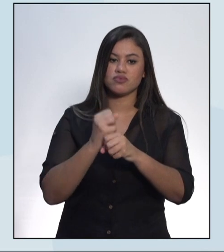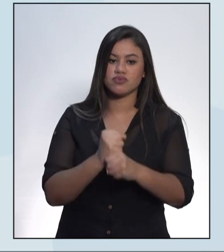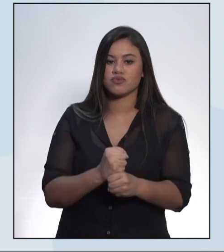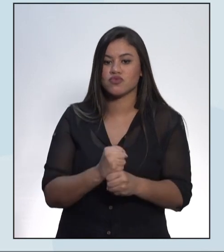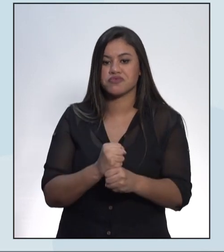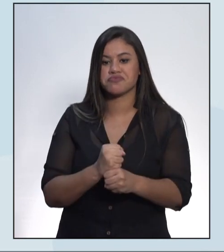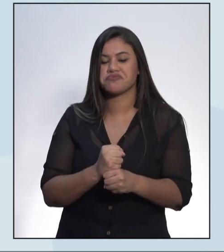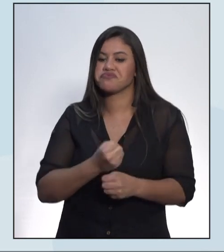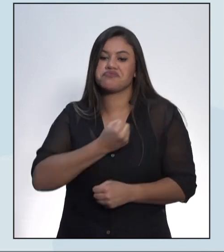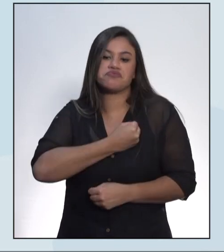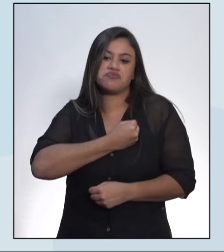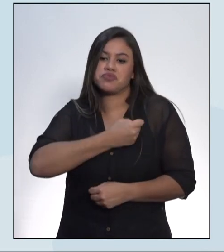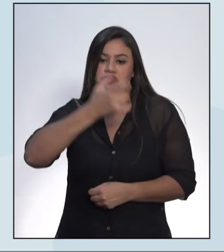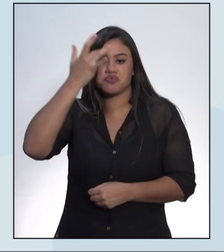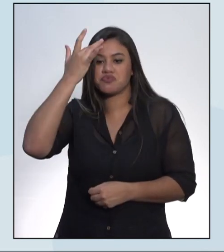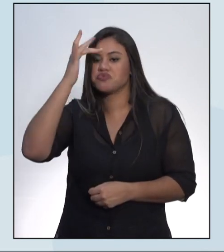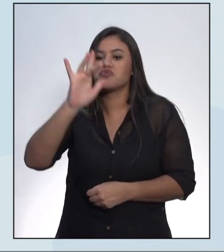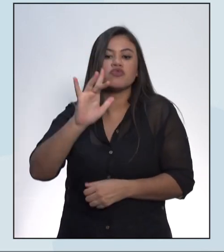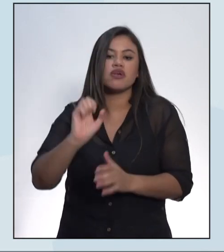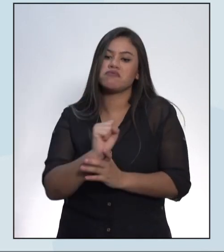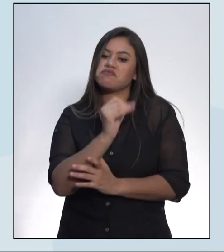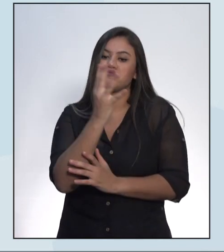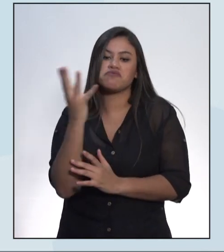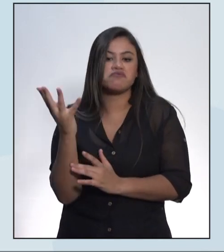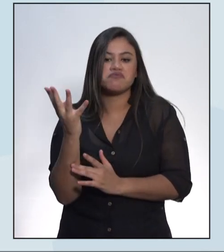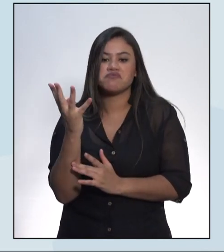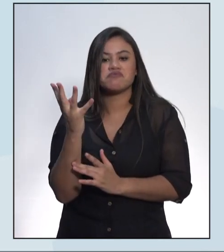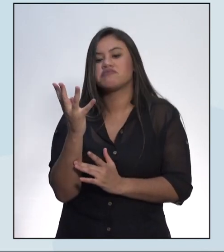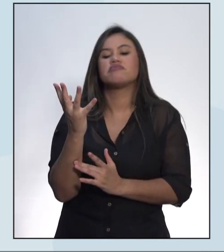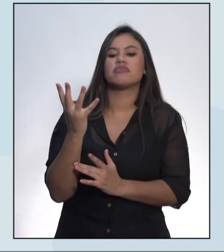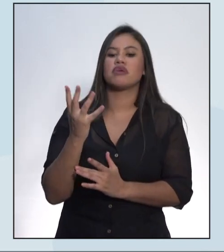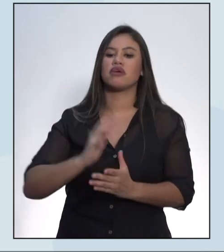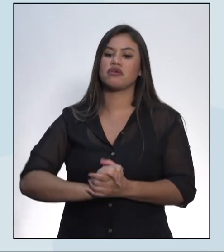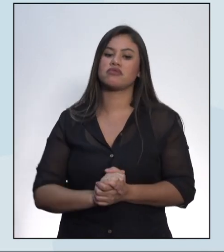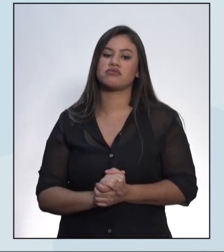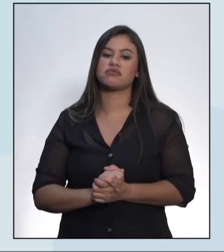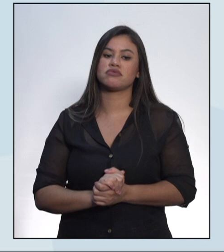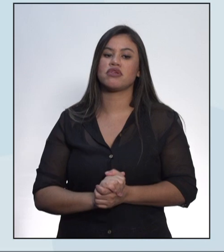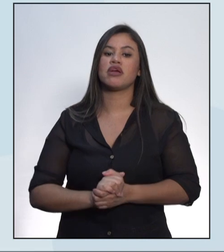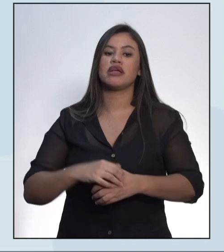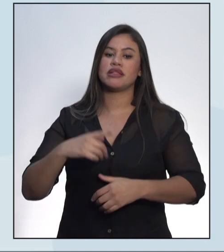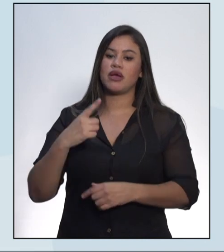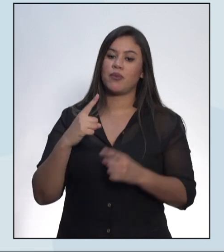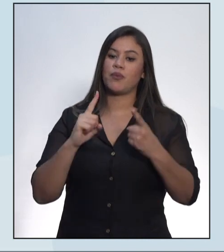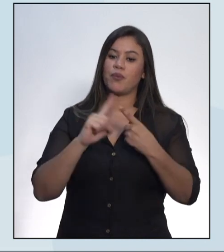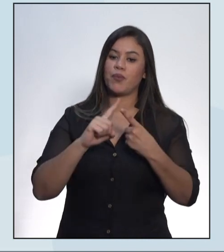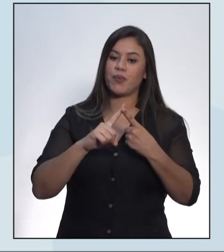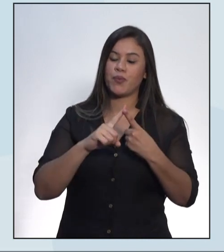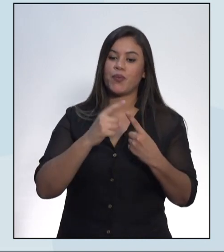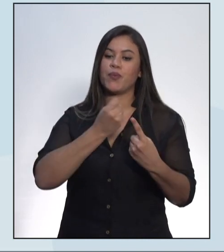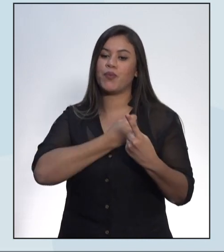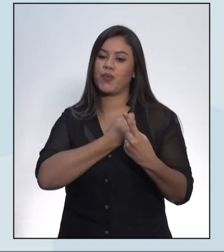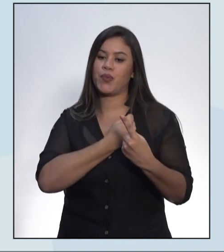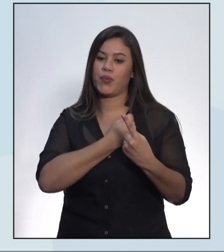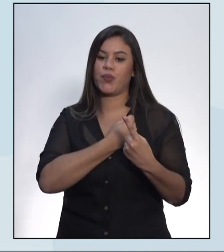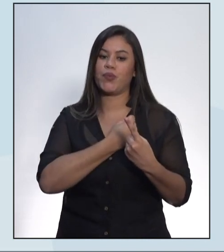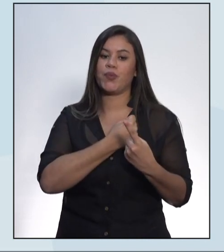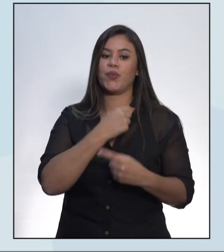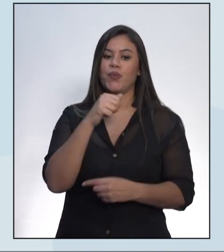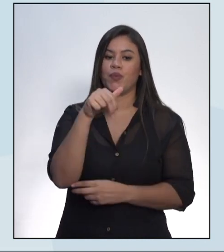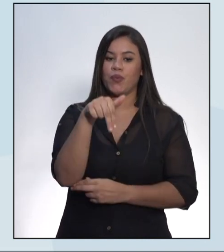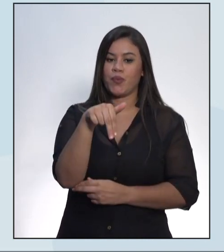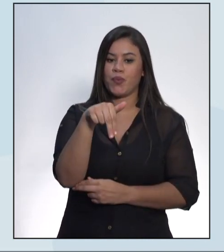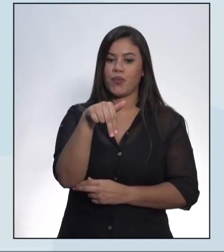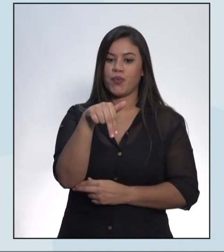sei quantos termos aí, geralmente é dado esse termo. Aí eu tenho o primeiro termo, eu tenho n